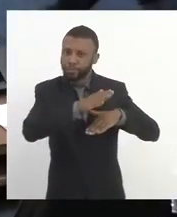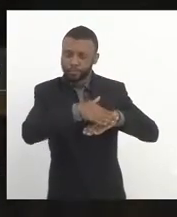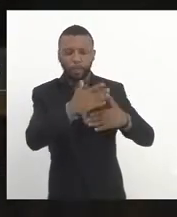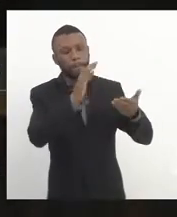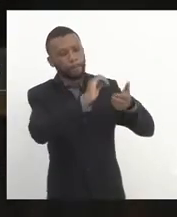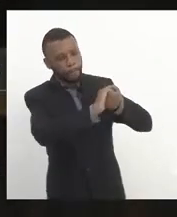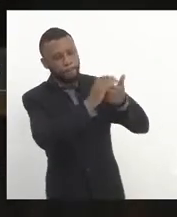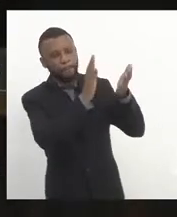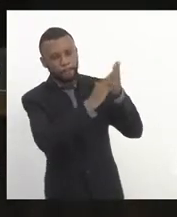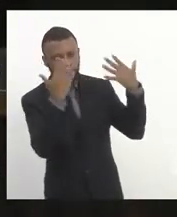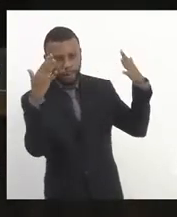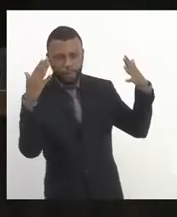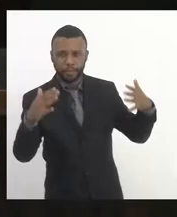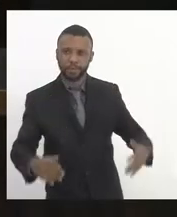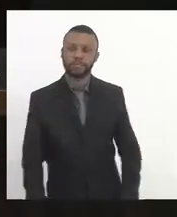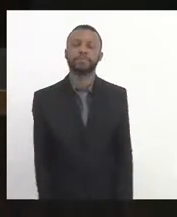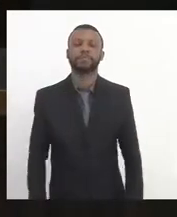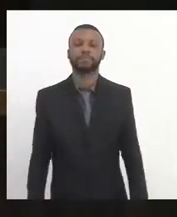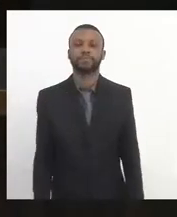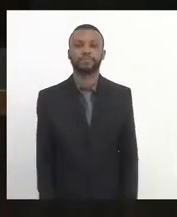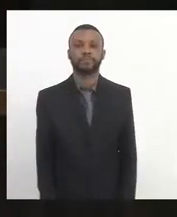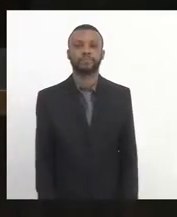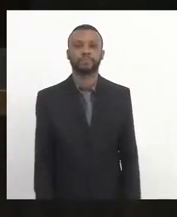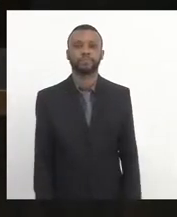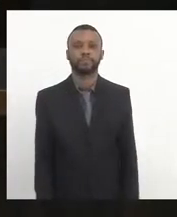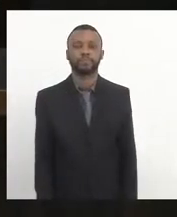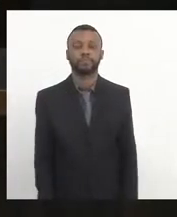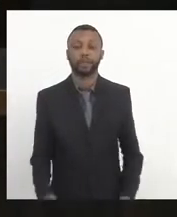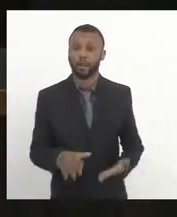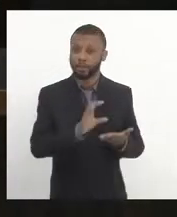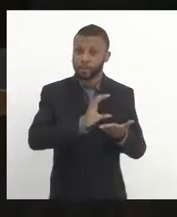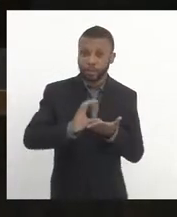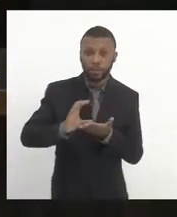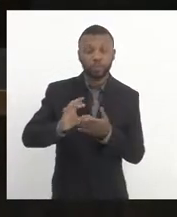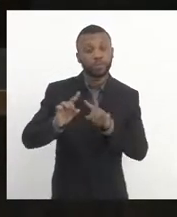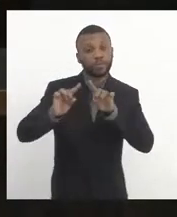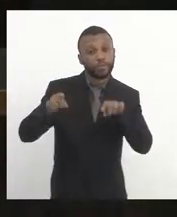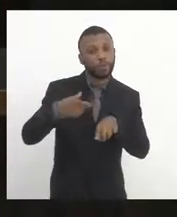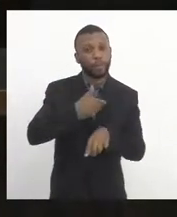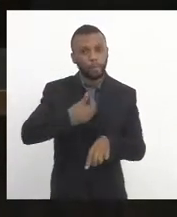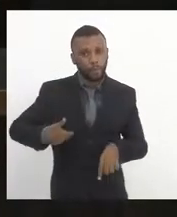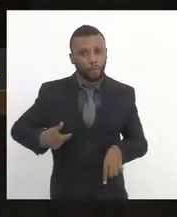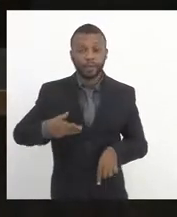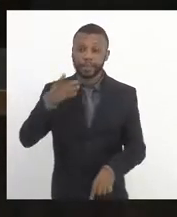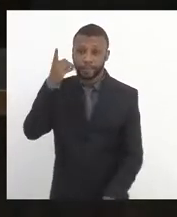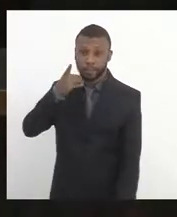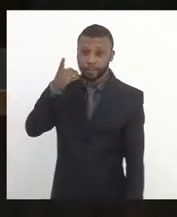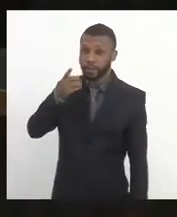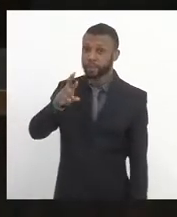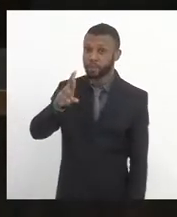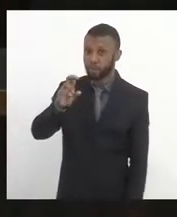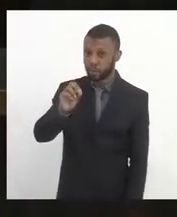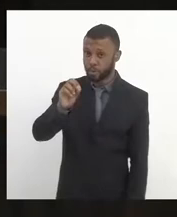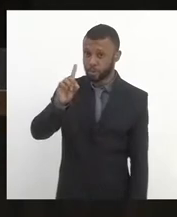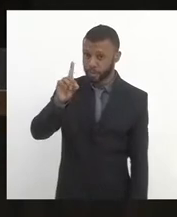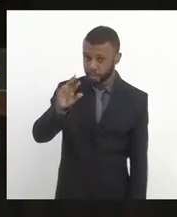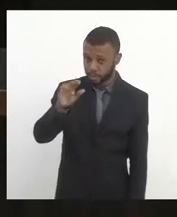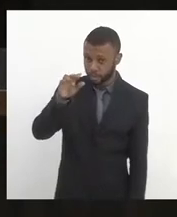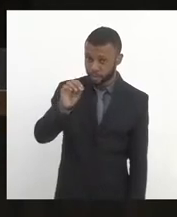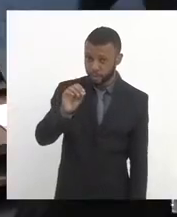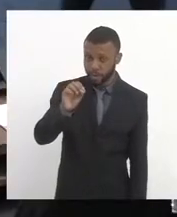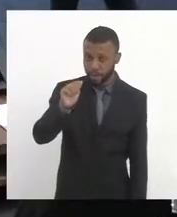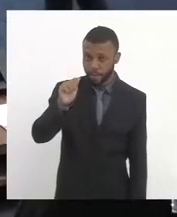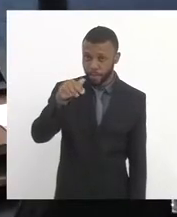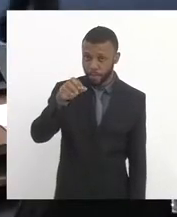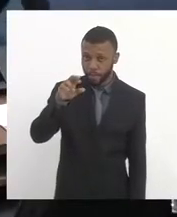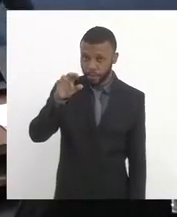Pela Comissão de Servidores Públicos, deputado Rodrigo Amorim. Deputado Rodrigo Amorim. Deputado Flávio Serafini.